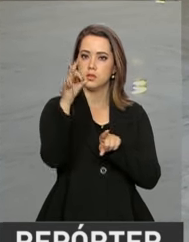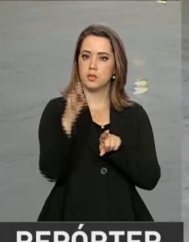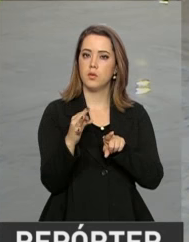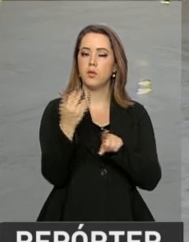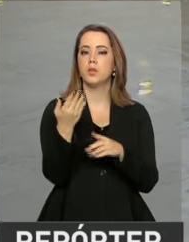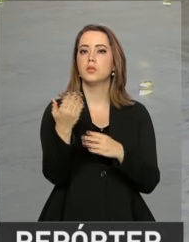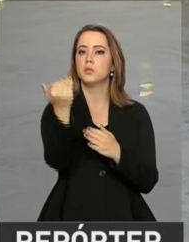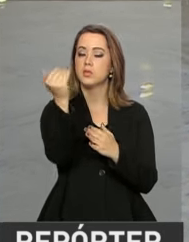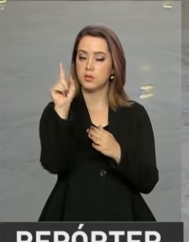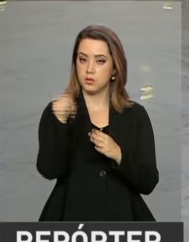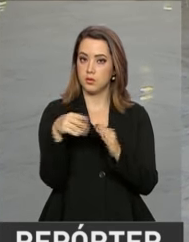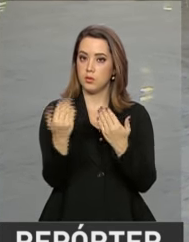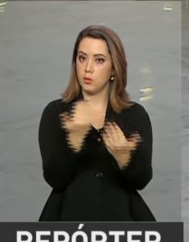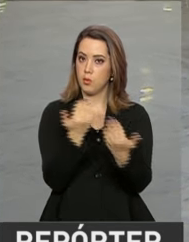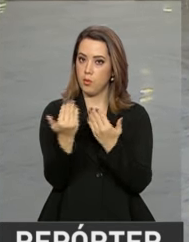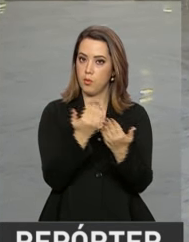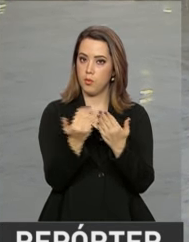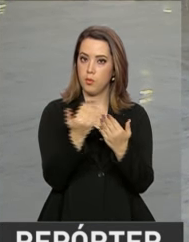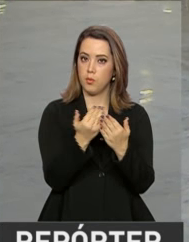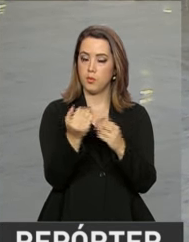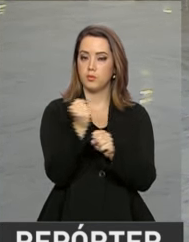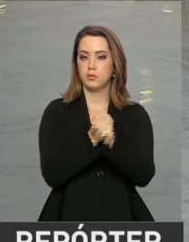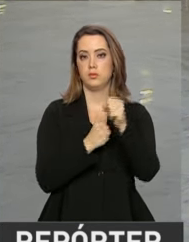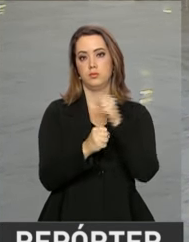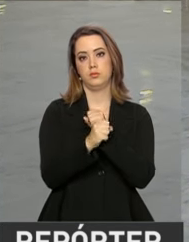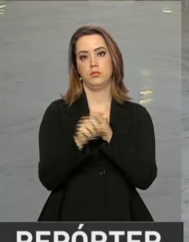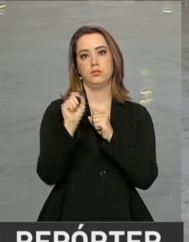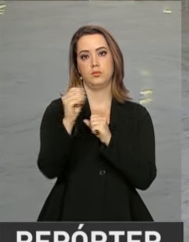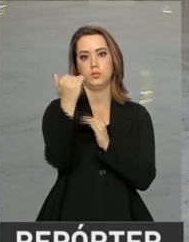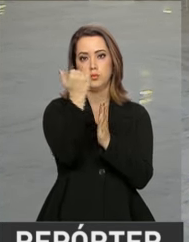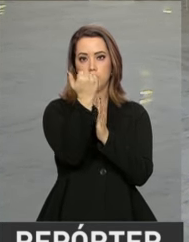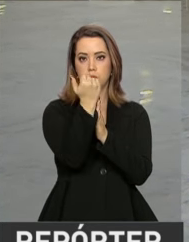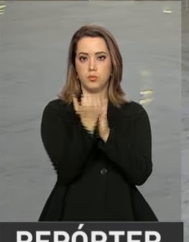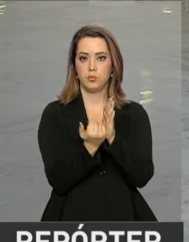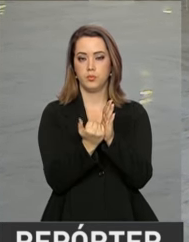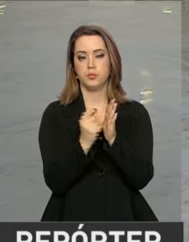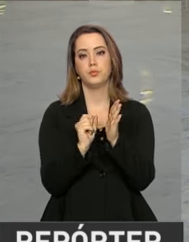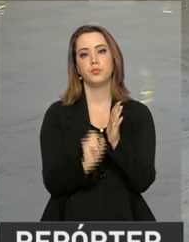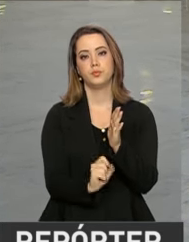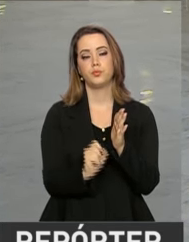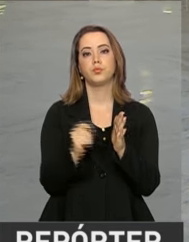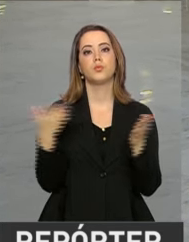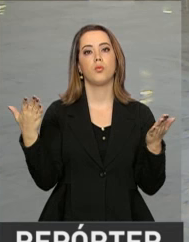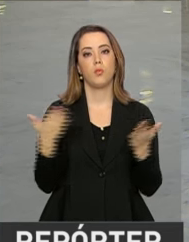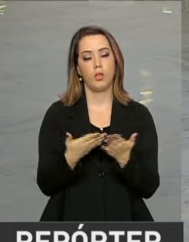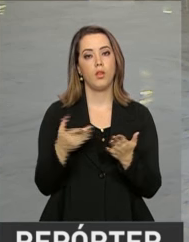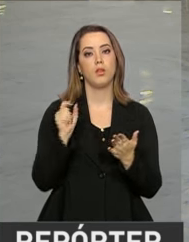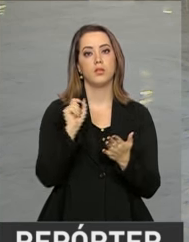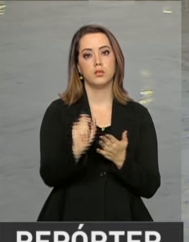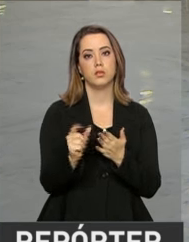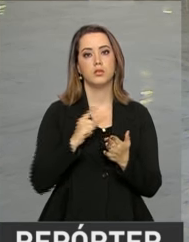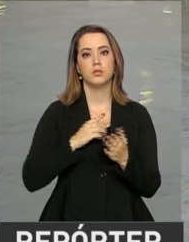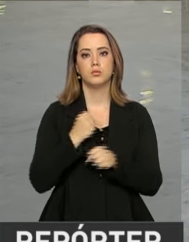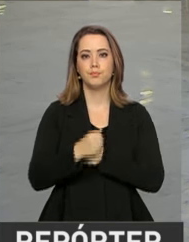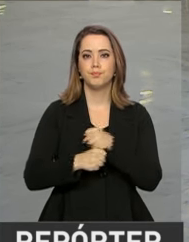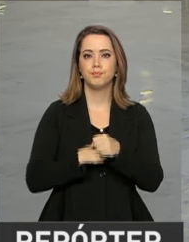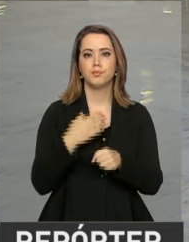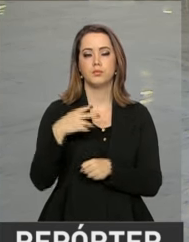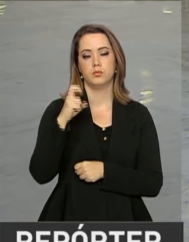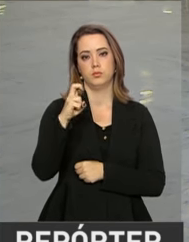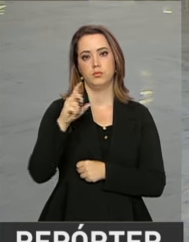é do mesmo período do ano passado, de julho do ano passado, que foi de 0,59%. Até agora o acumulado no ano foi